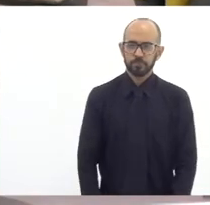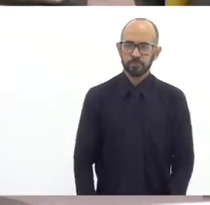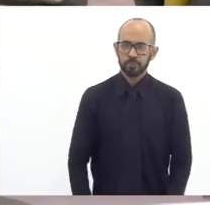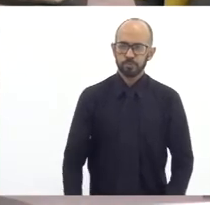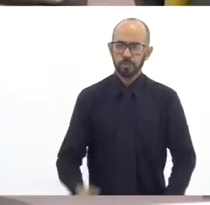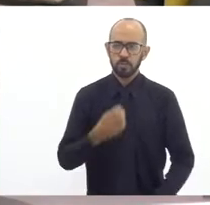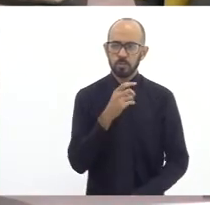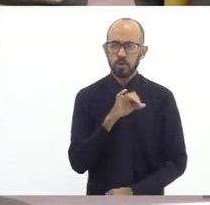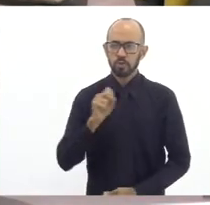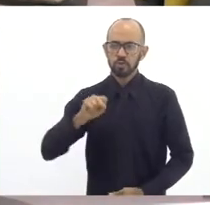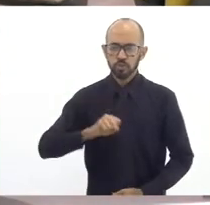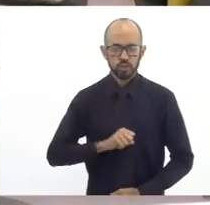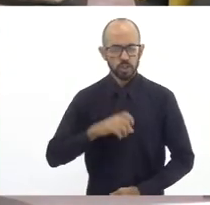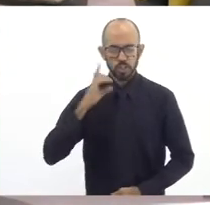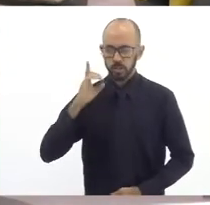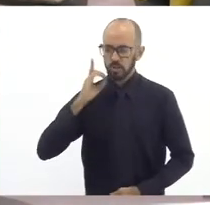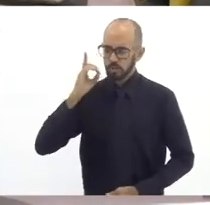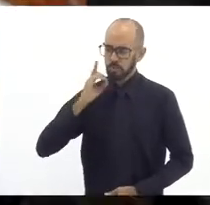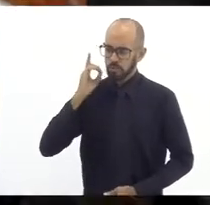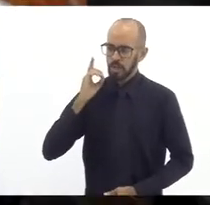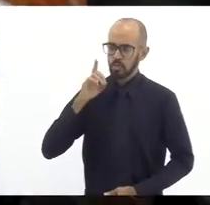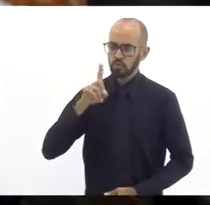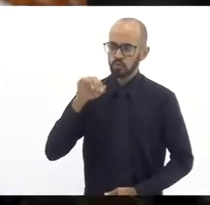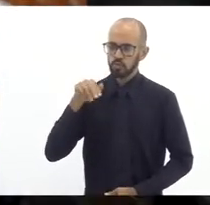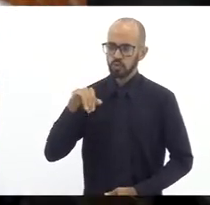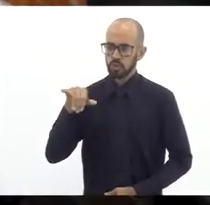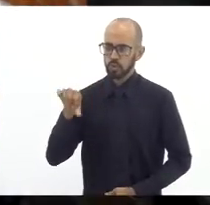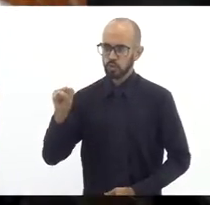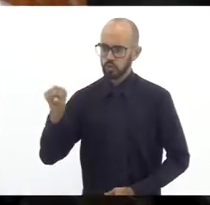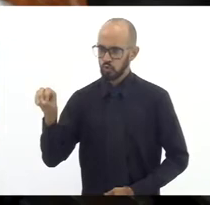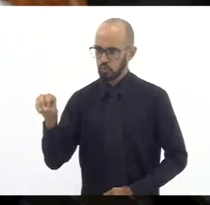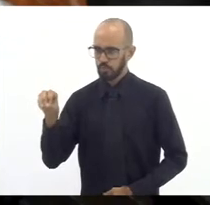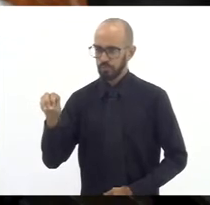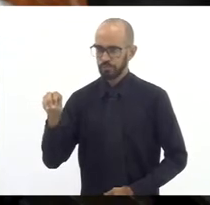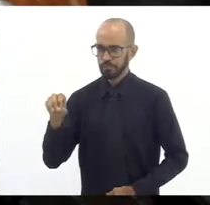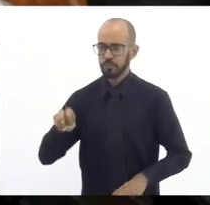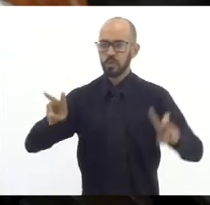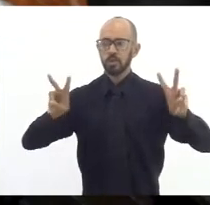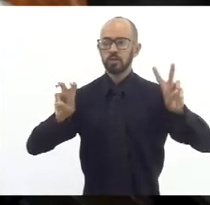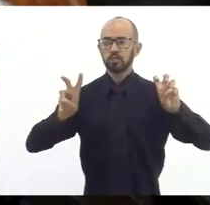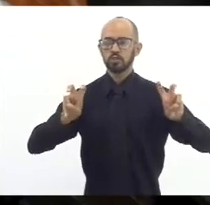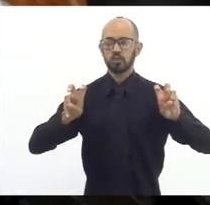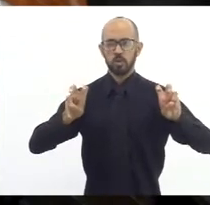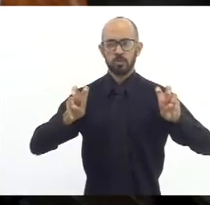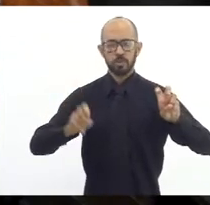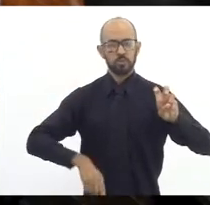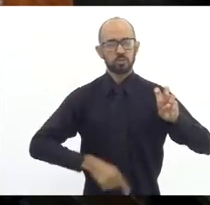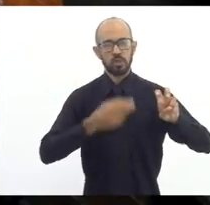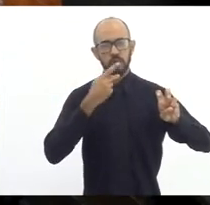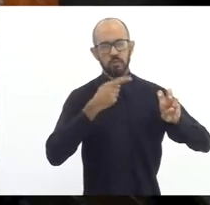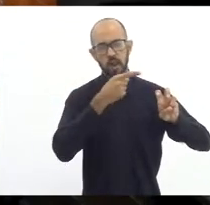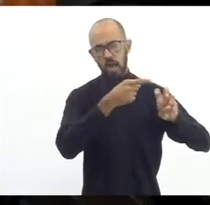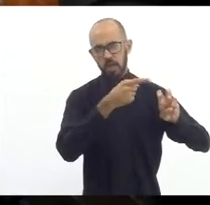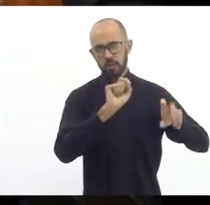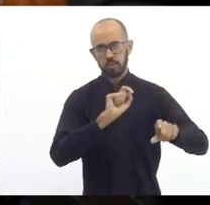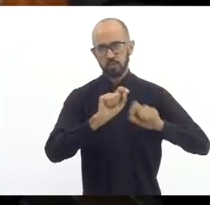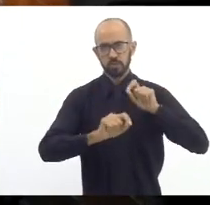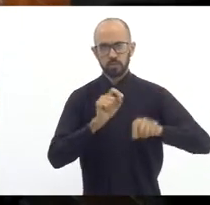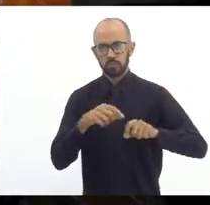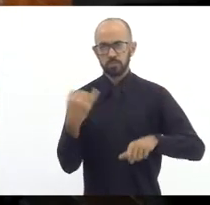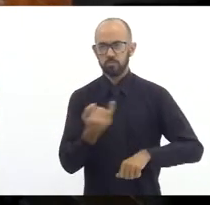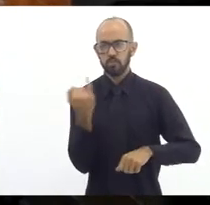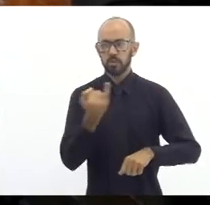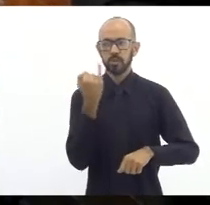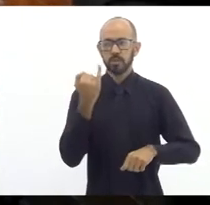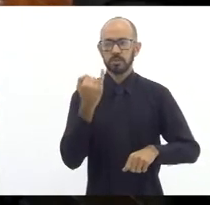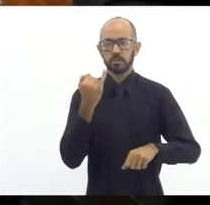Bom dia, deputado Dionísio. Em relação ao relatado pelo senhor, é importante dizer o seguinte: a